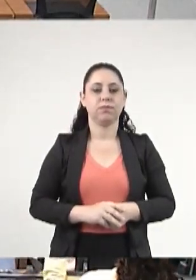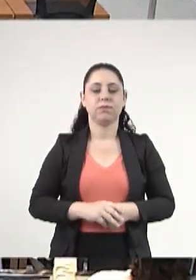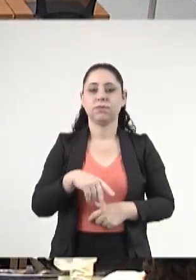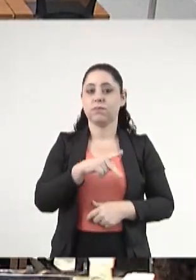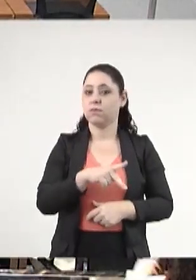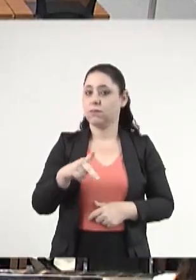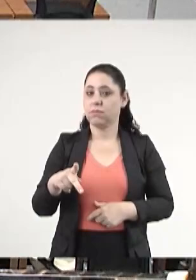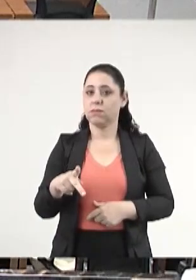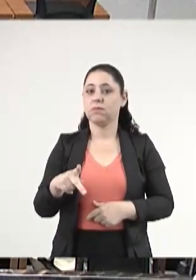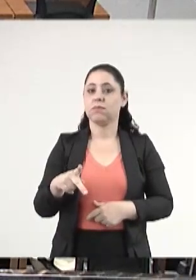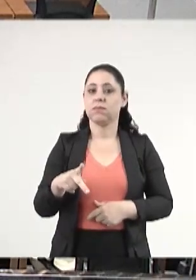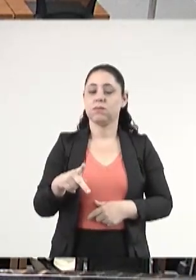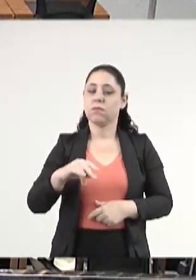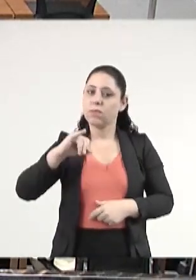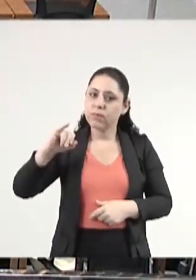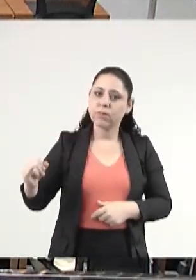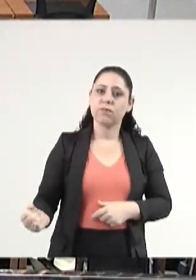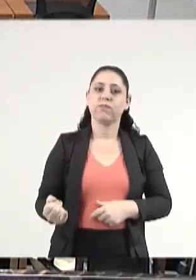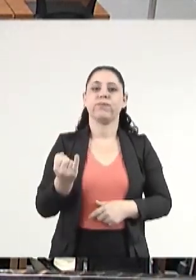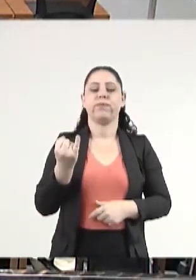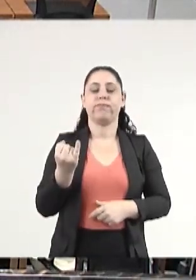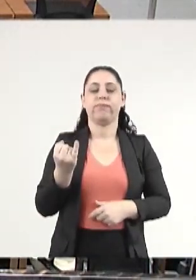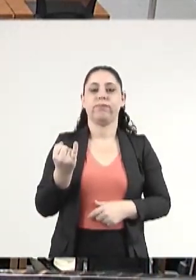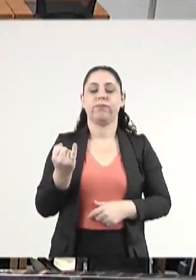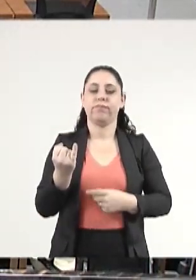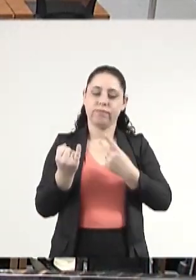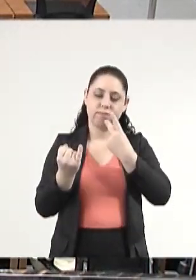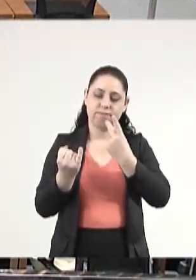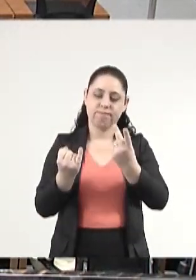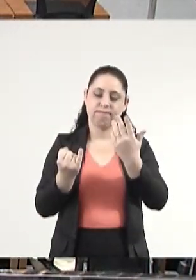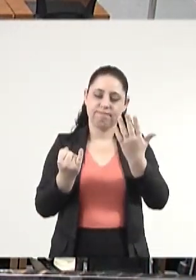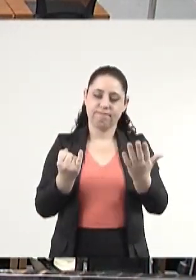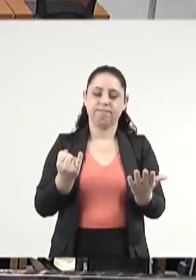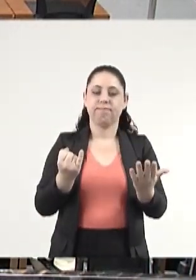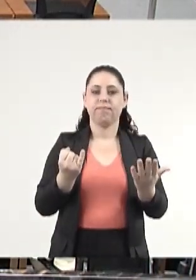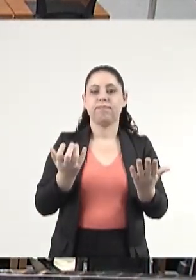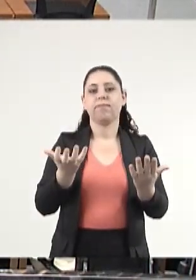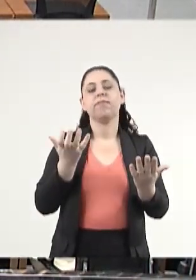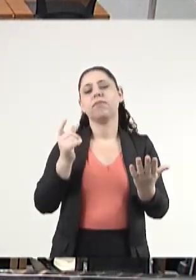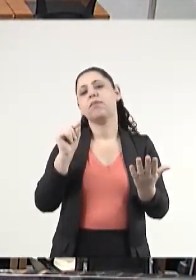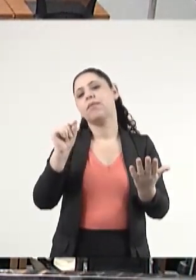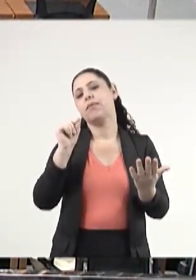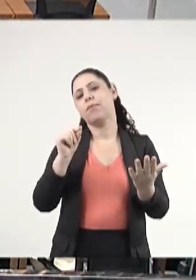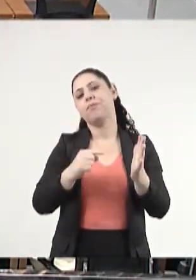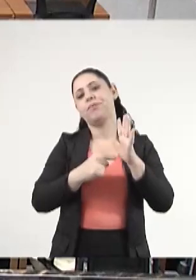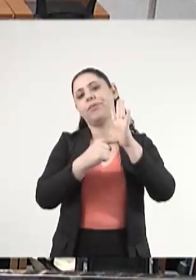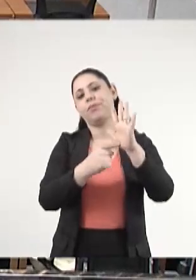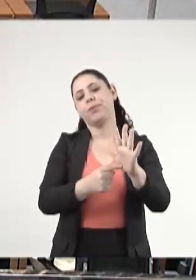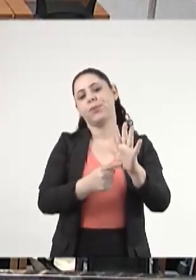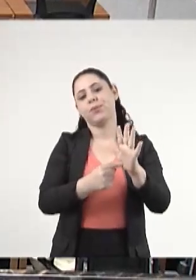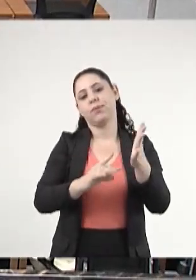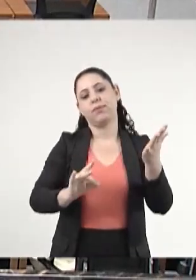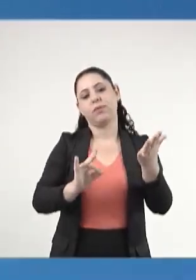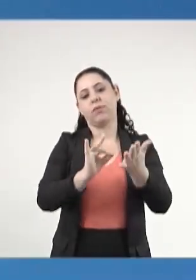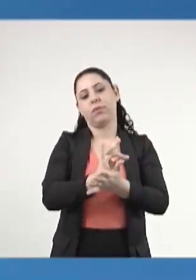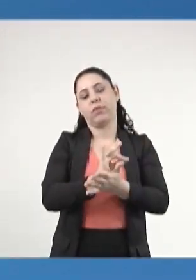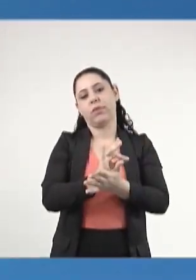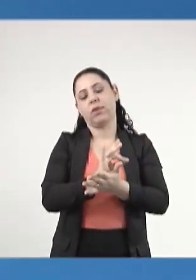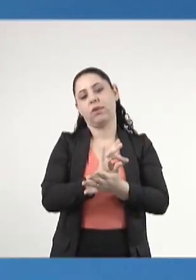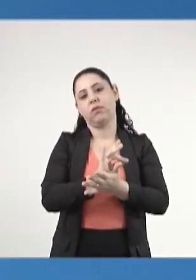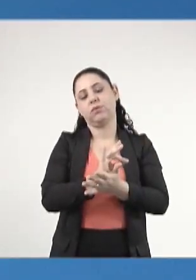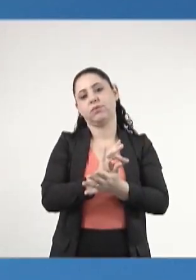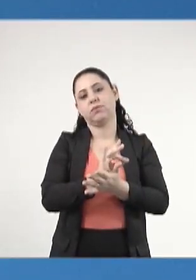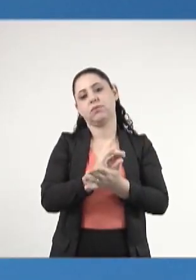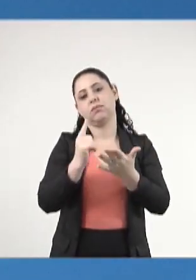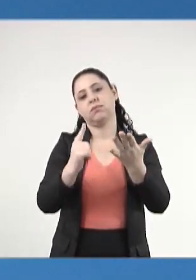Senhor presidente, aproveitando o ensejo, gostaria de aqui manifestar, registrando nos anais